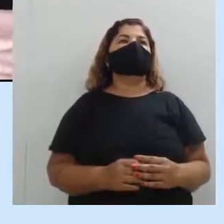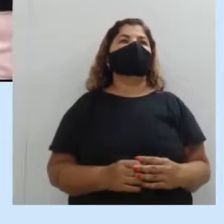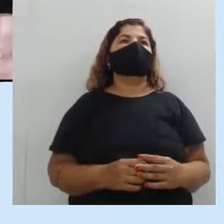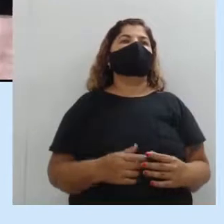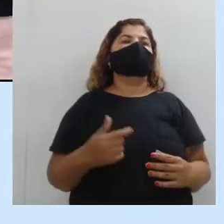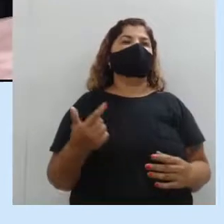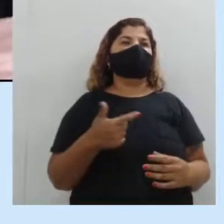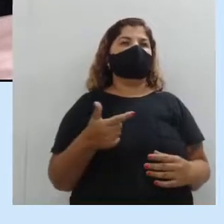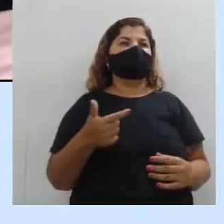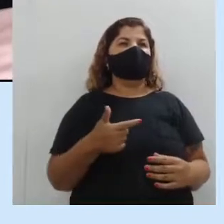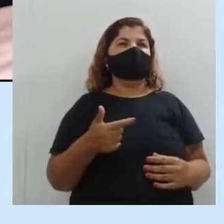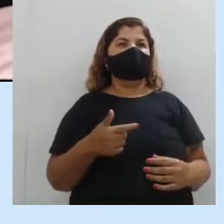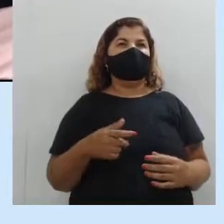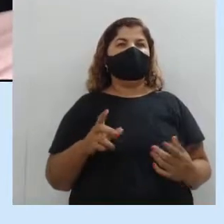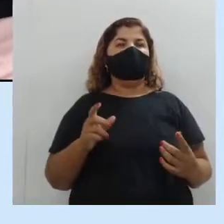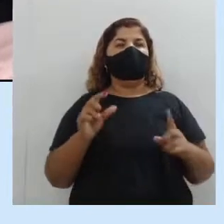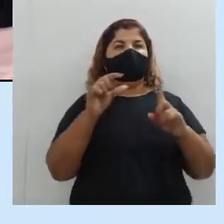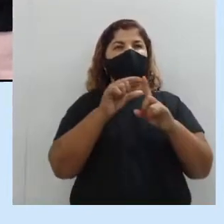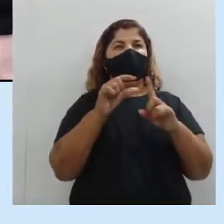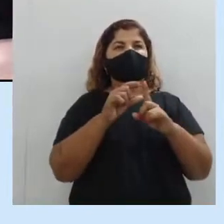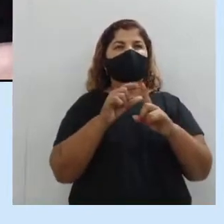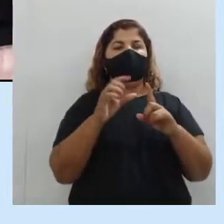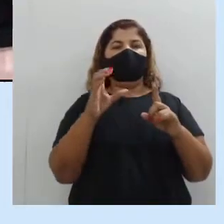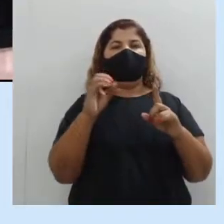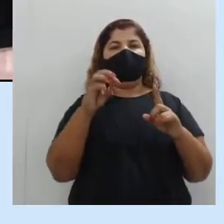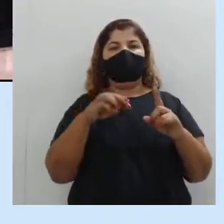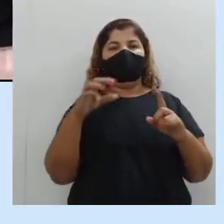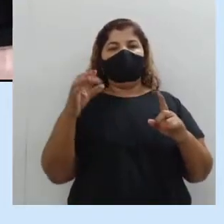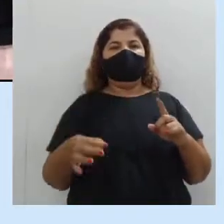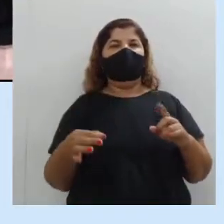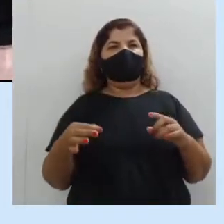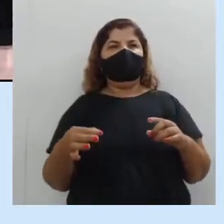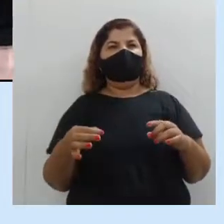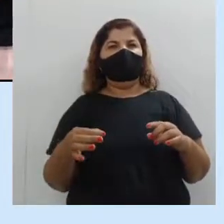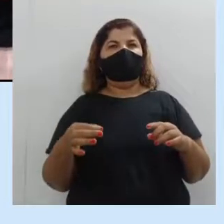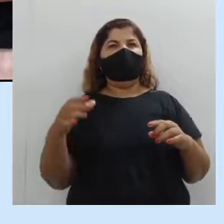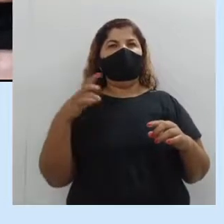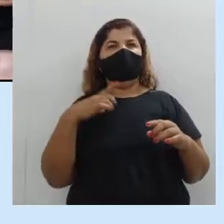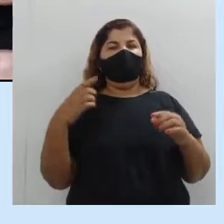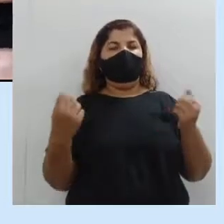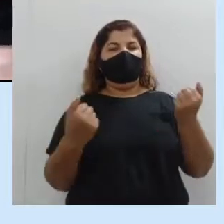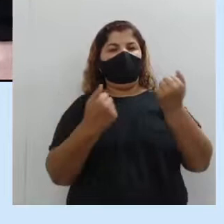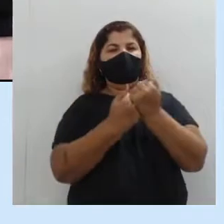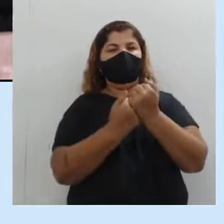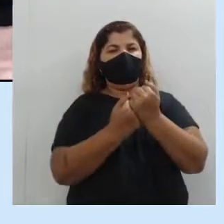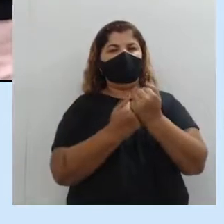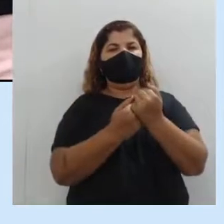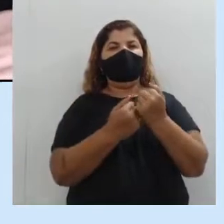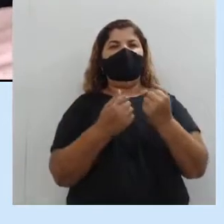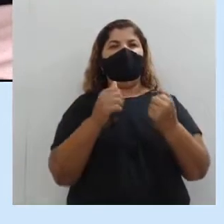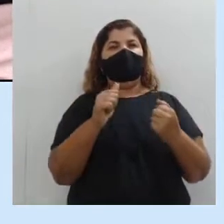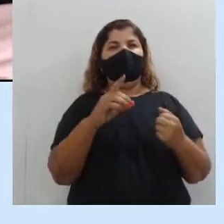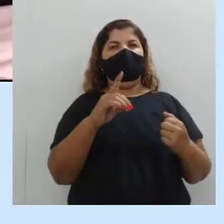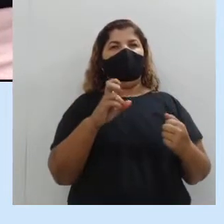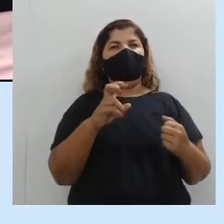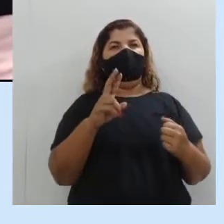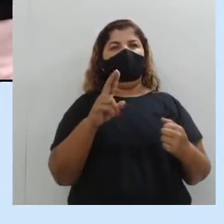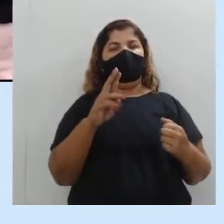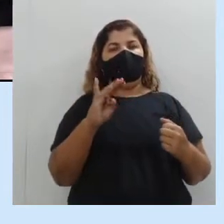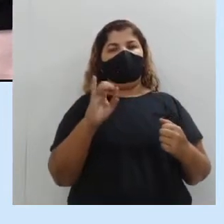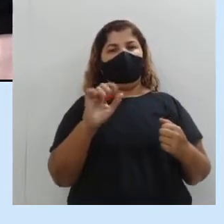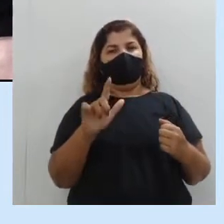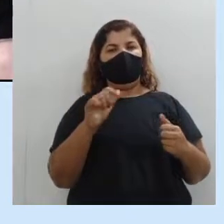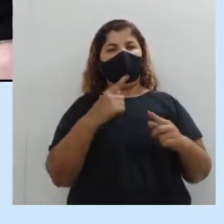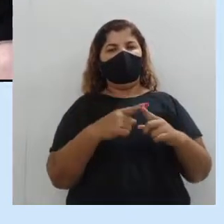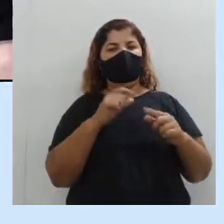Segunda afirmação. A expressão com certeza exerce função de adjunto adverbial, pois está modificando o sentido